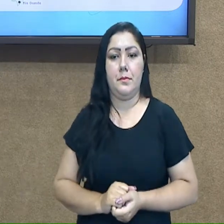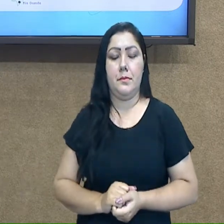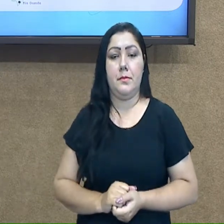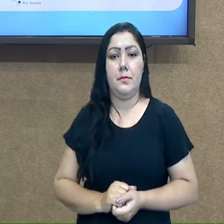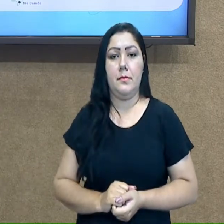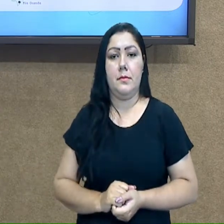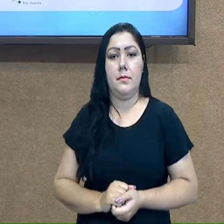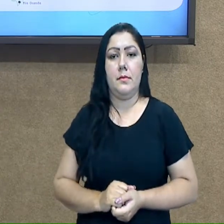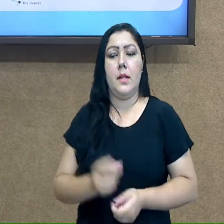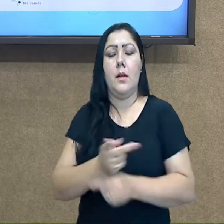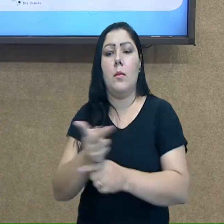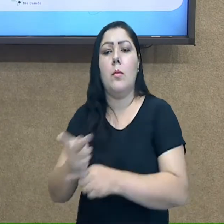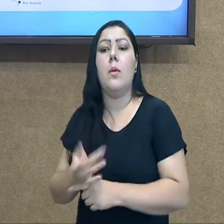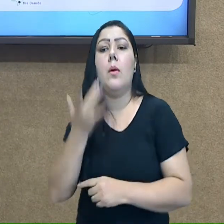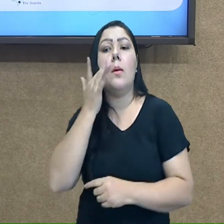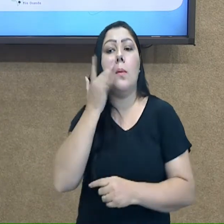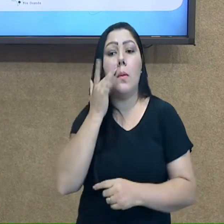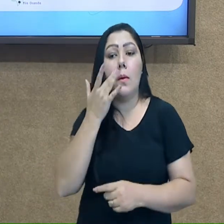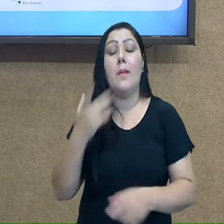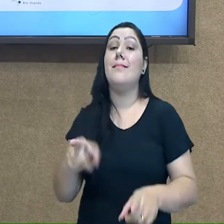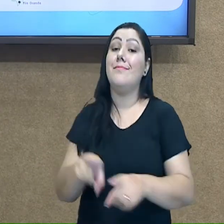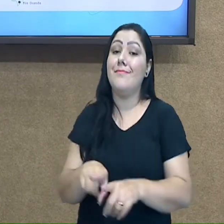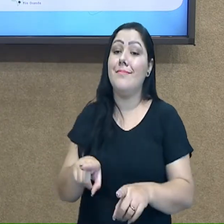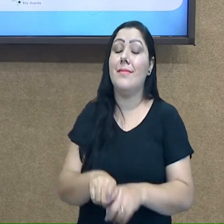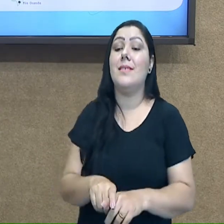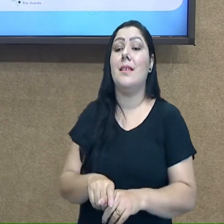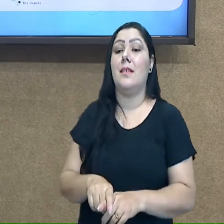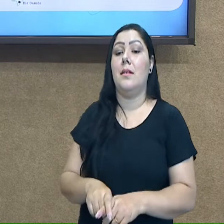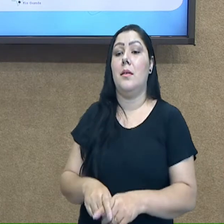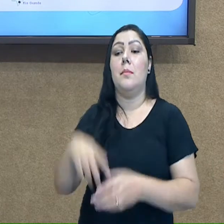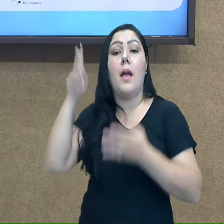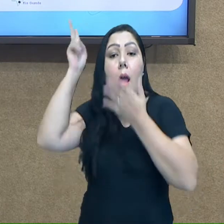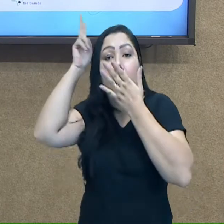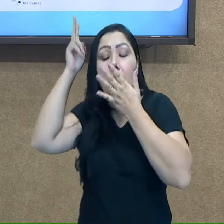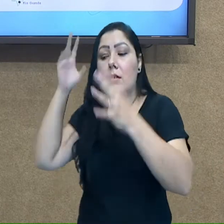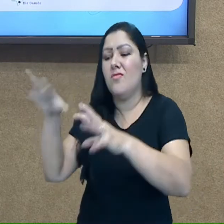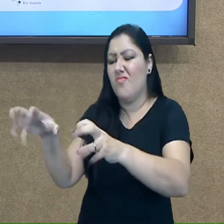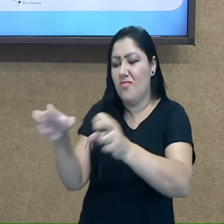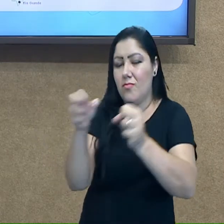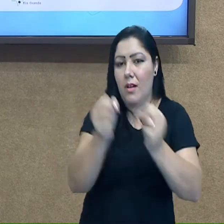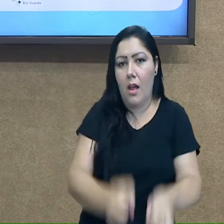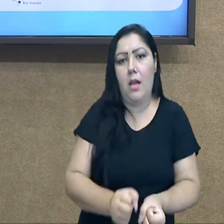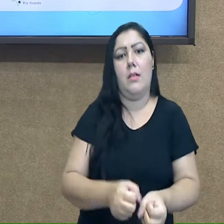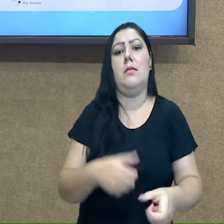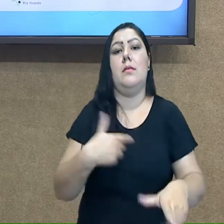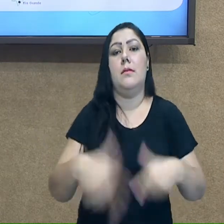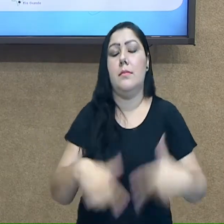do ouro, a captura dos índios para trabalhar nas lavouras paulistas.